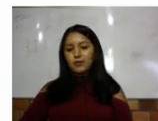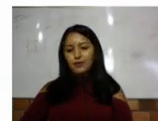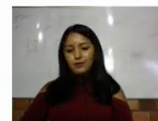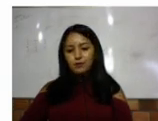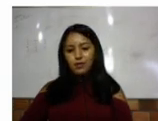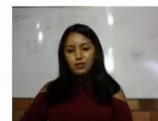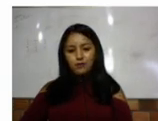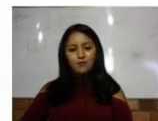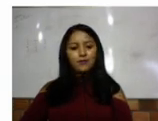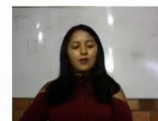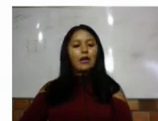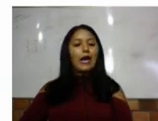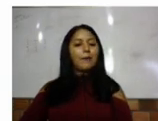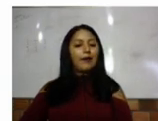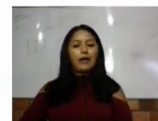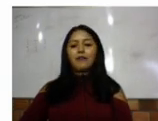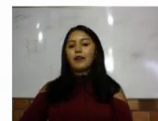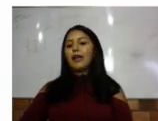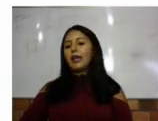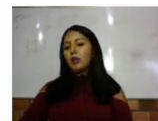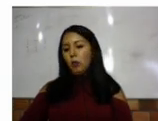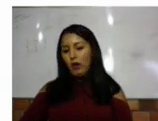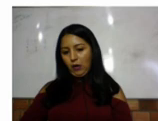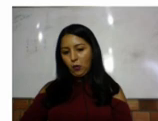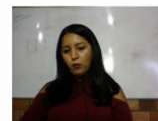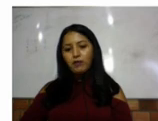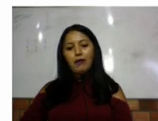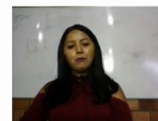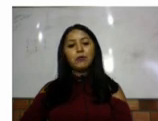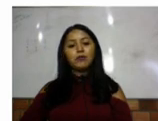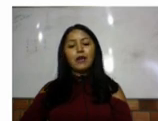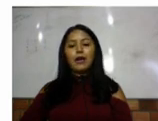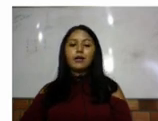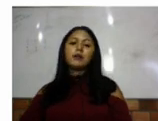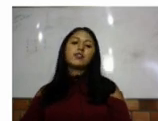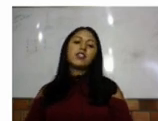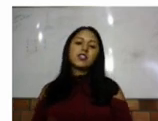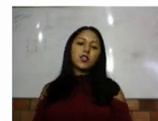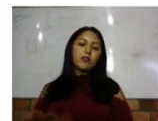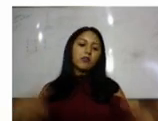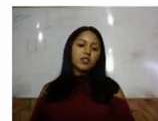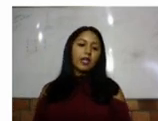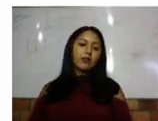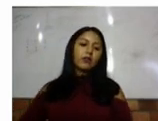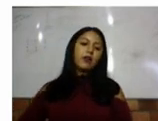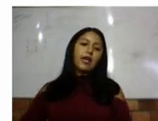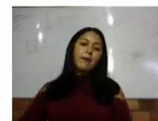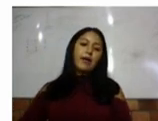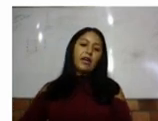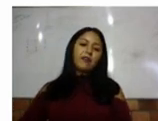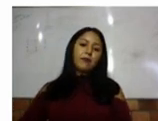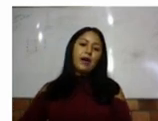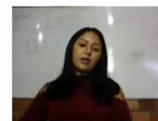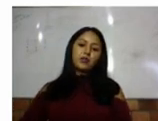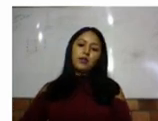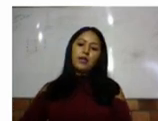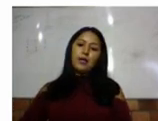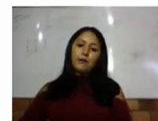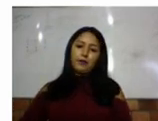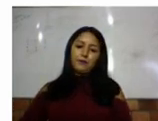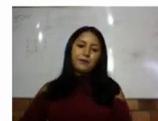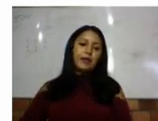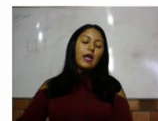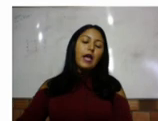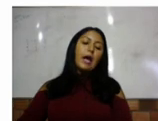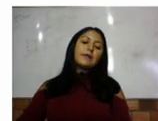artigo todos os dois é masculino a palavra é igual o que vai mudar distinguir o gênero a palavra